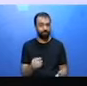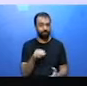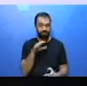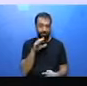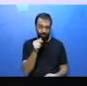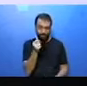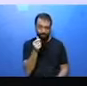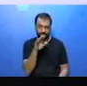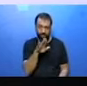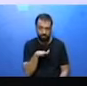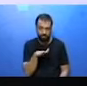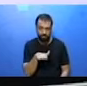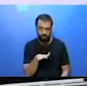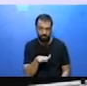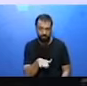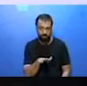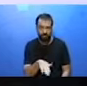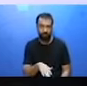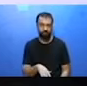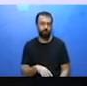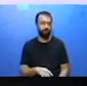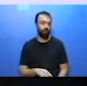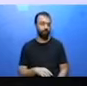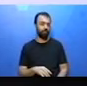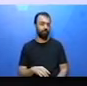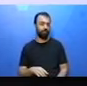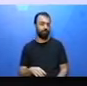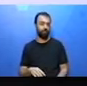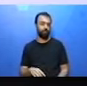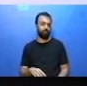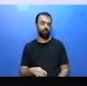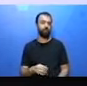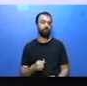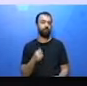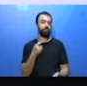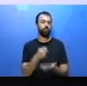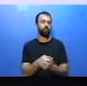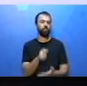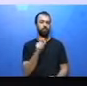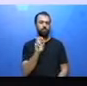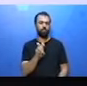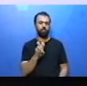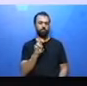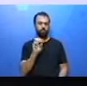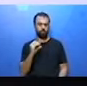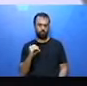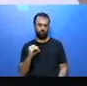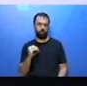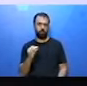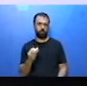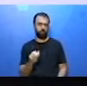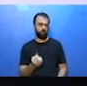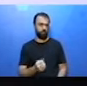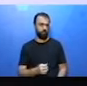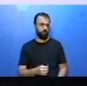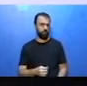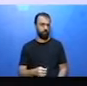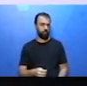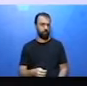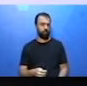em dinheiro diminui então eu quanto que eu paguei que a paula pagou r$50 vamos lá